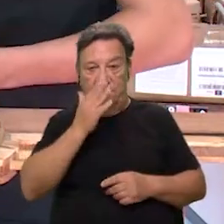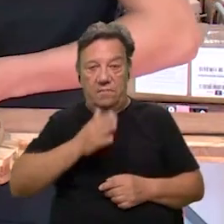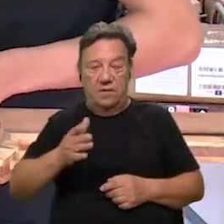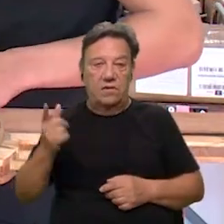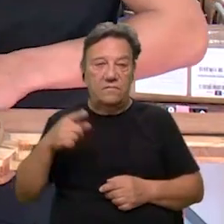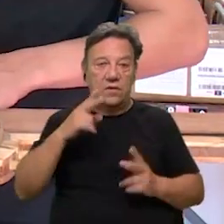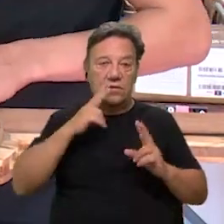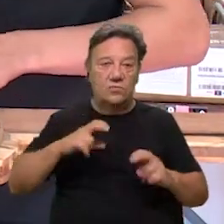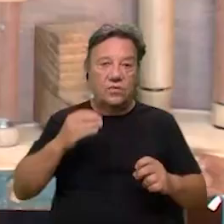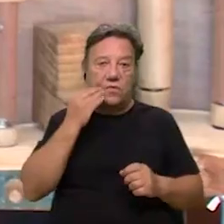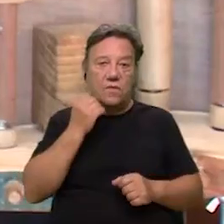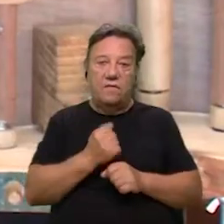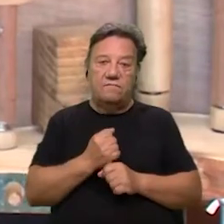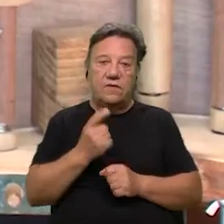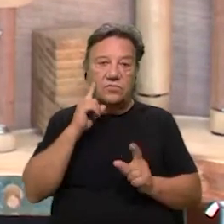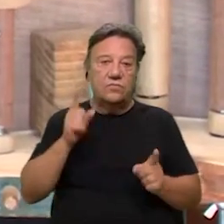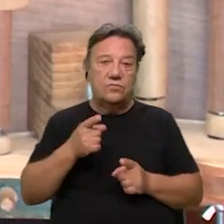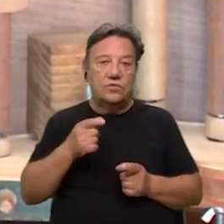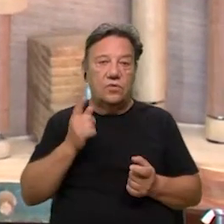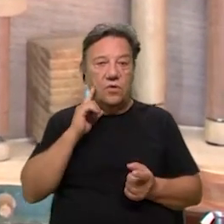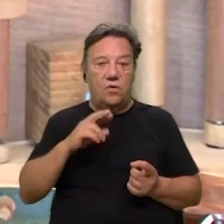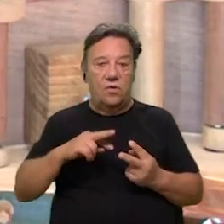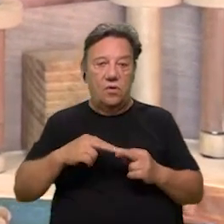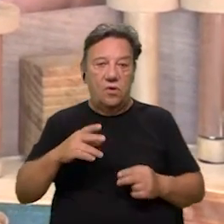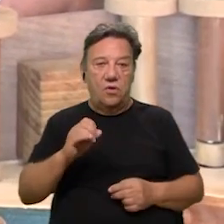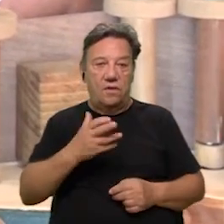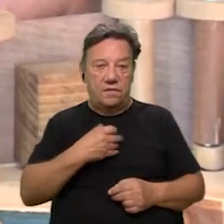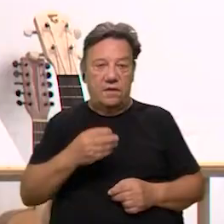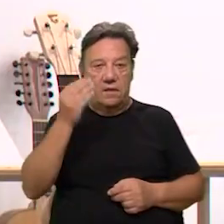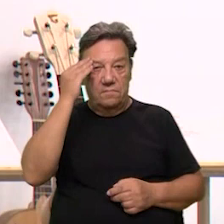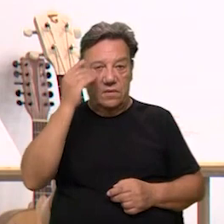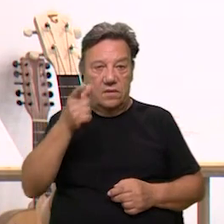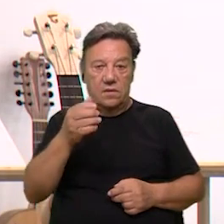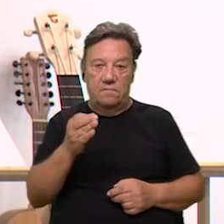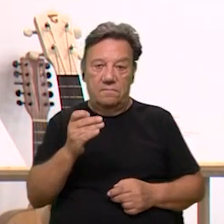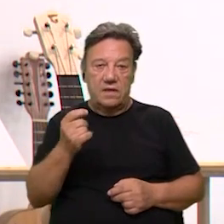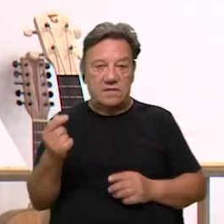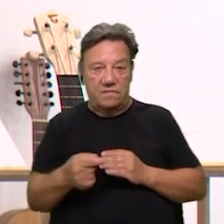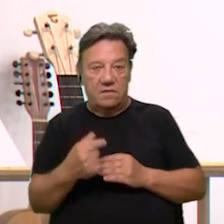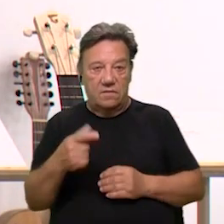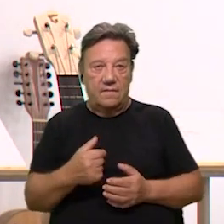Vêm descobrir como se faz um instrumento de cordas. Aprendi a colar uma pecinha lá dentro.